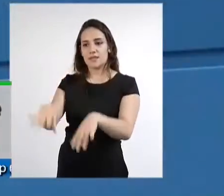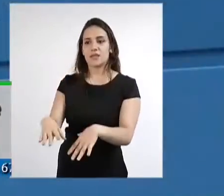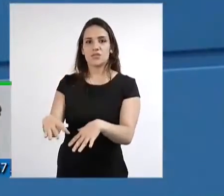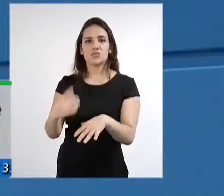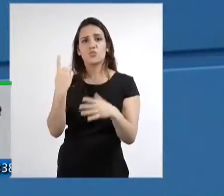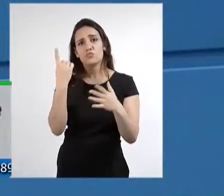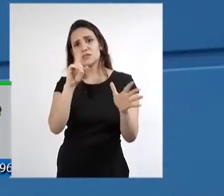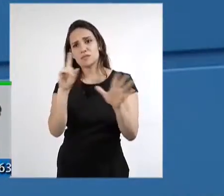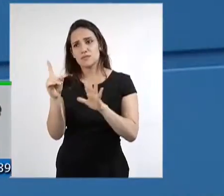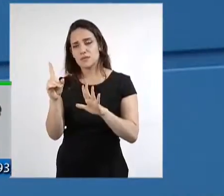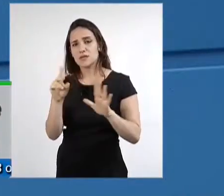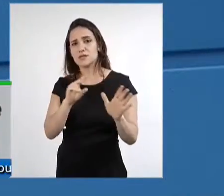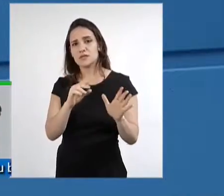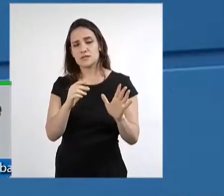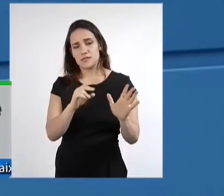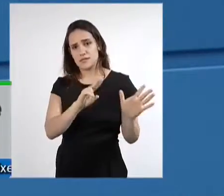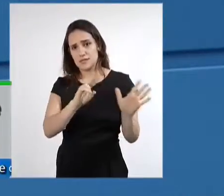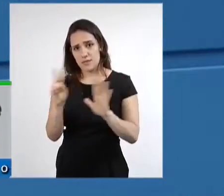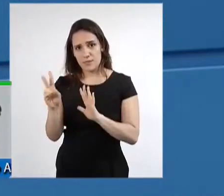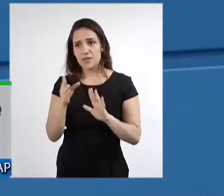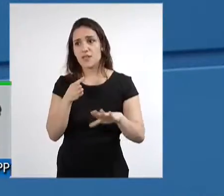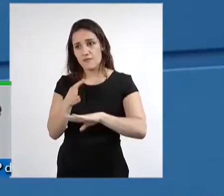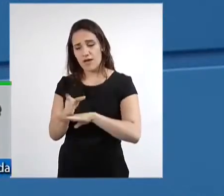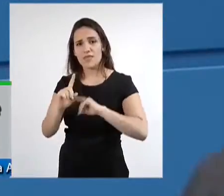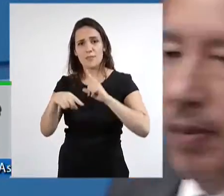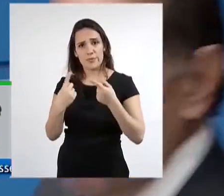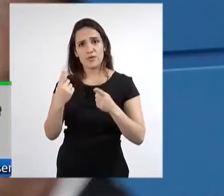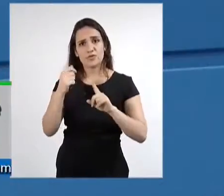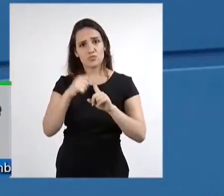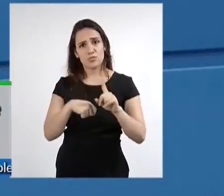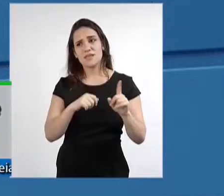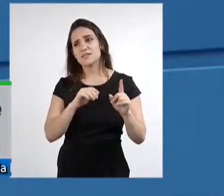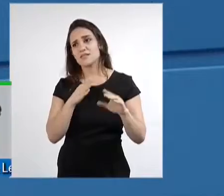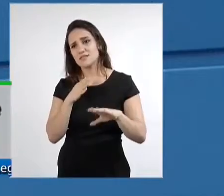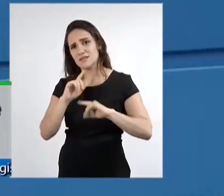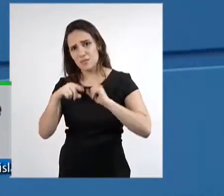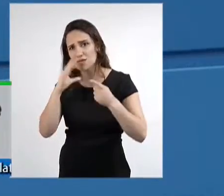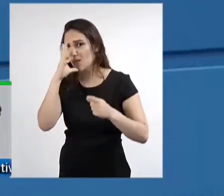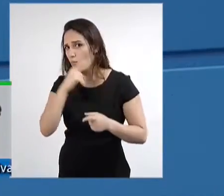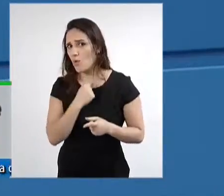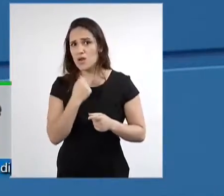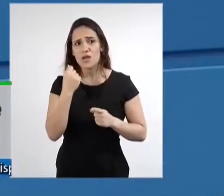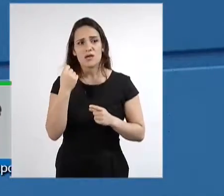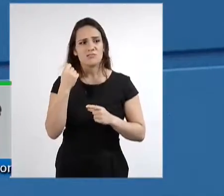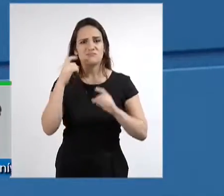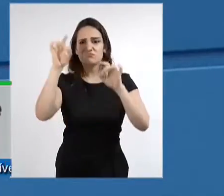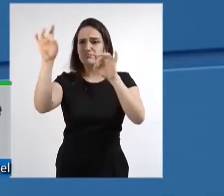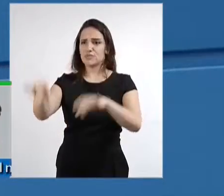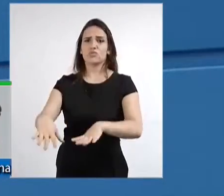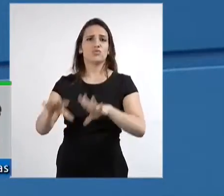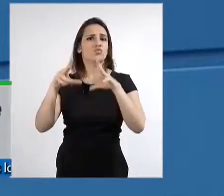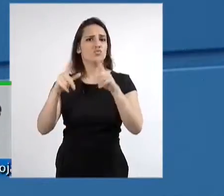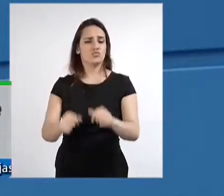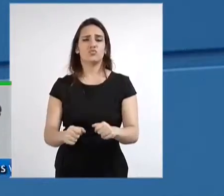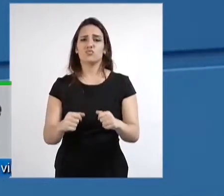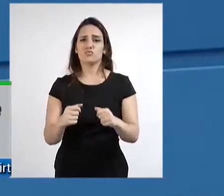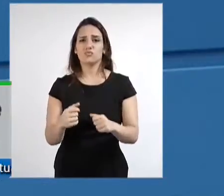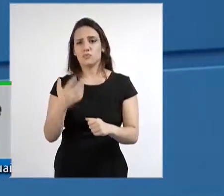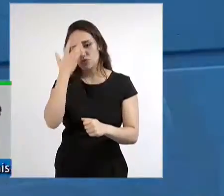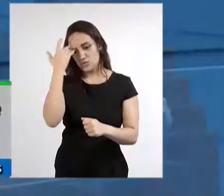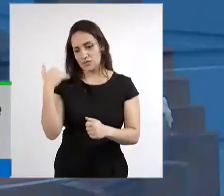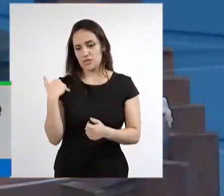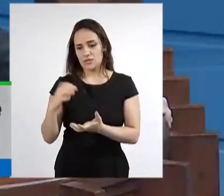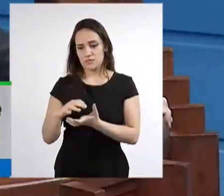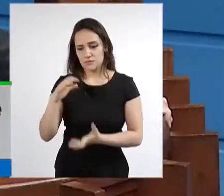dias, depois 30 dias e finalmente o abandono completo, como se essas pessoas não existissem. Portanto, eu finalizo parabenizando por